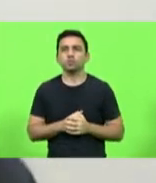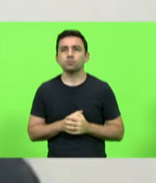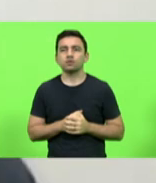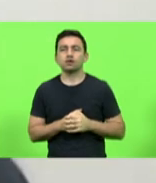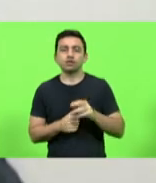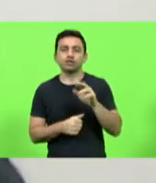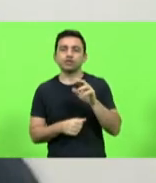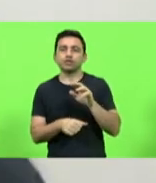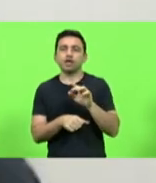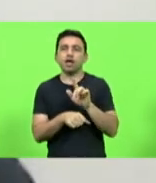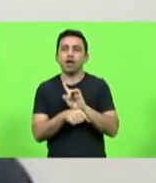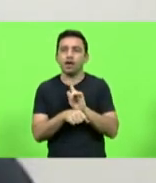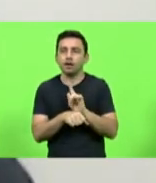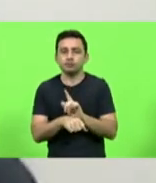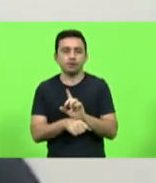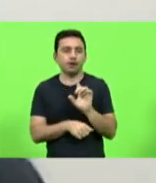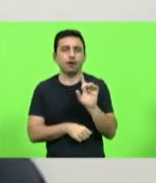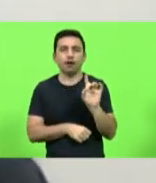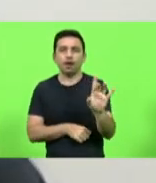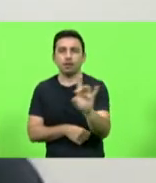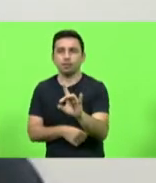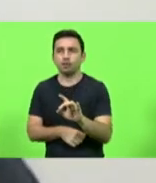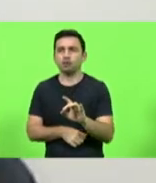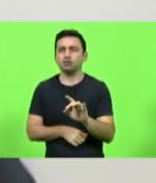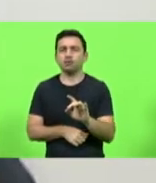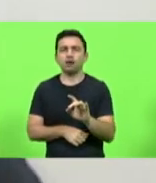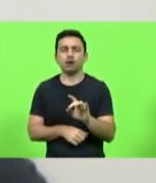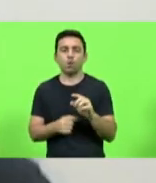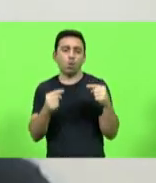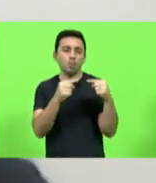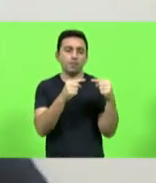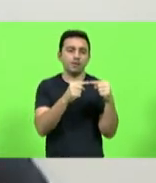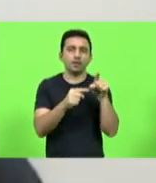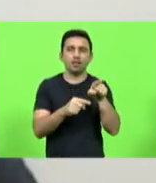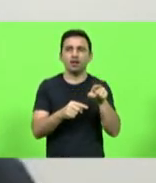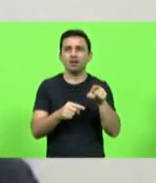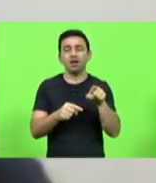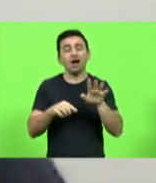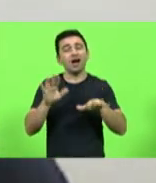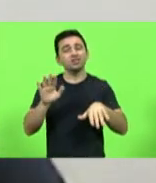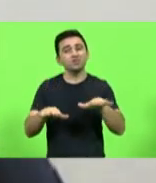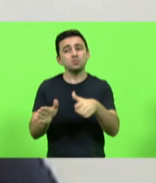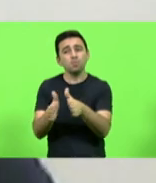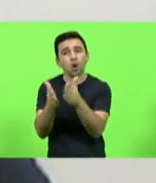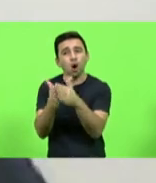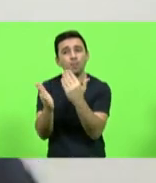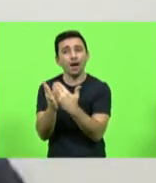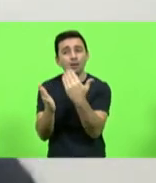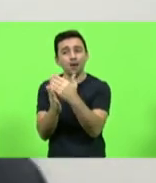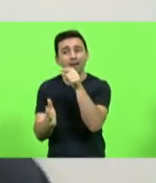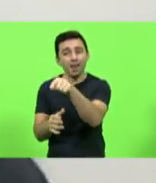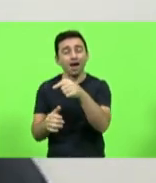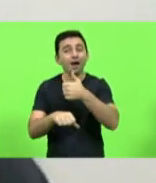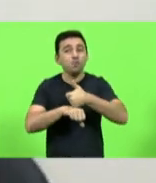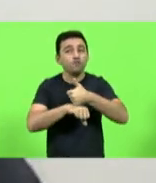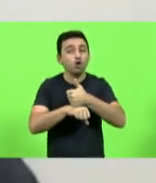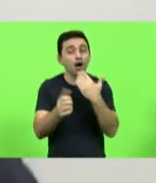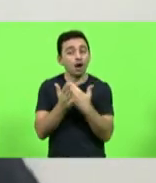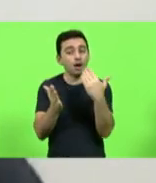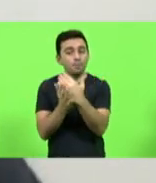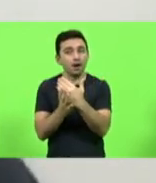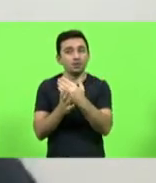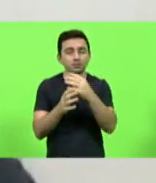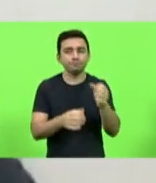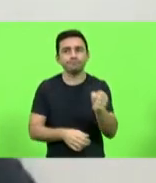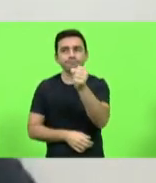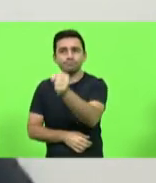gerência, um determinado número de psicólogos. Às vezes vai ter um local que tem mais vulnerabilidades que vai precisar de mais profissionais, outros vai precisar menos. Isso é